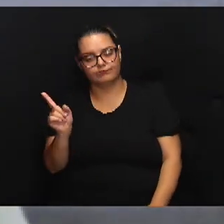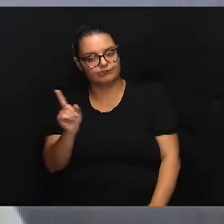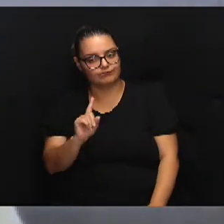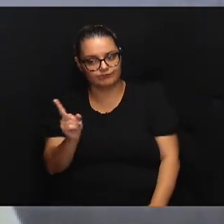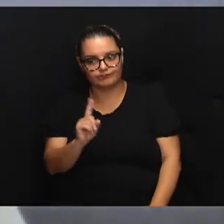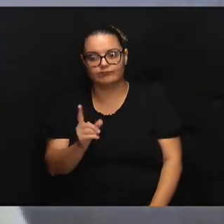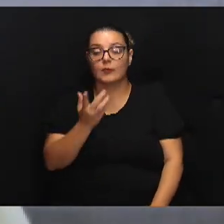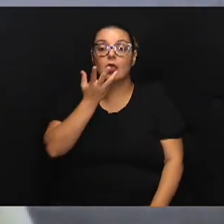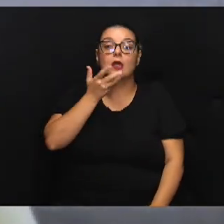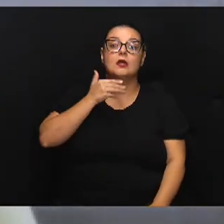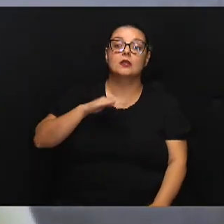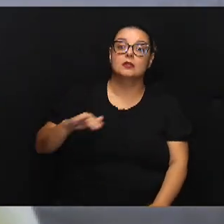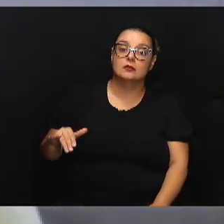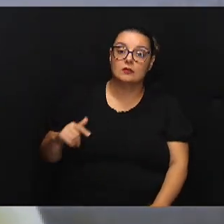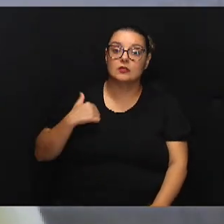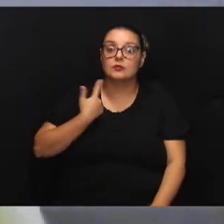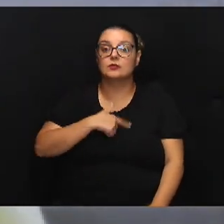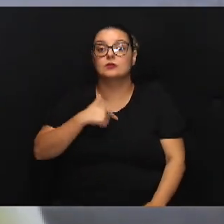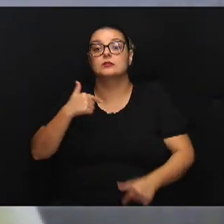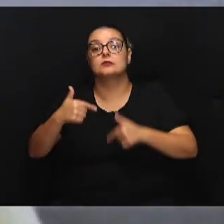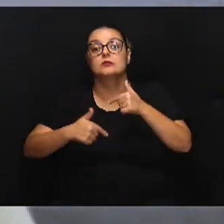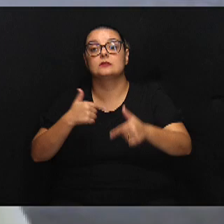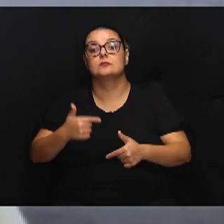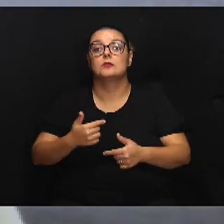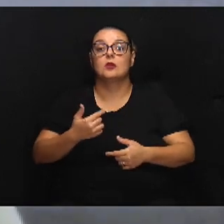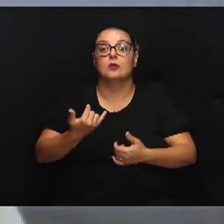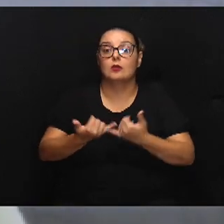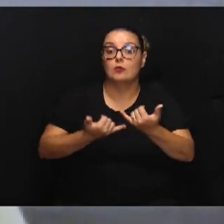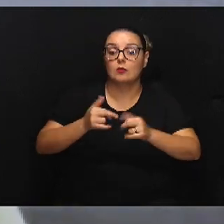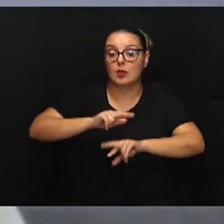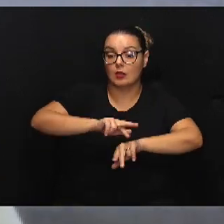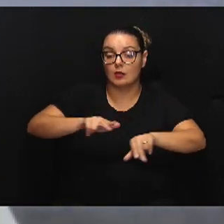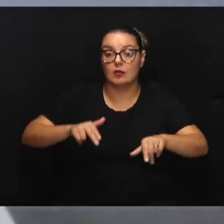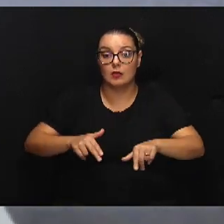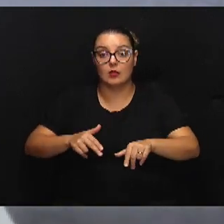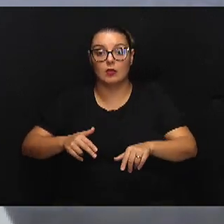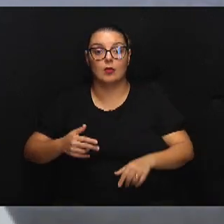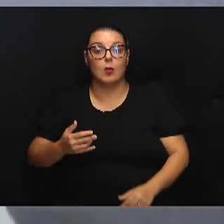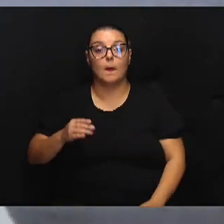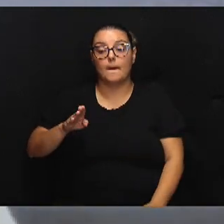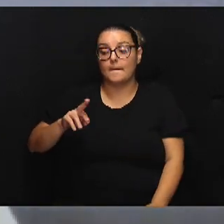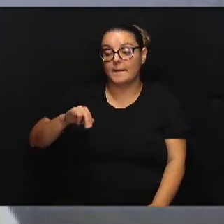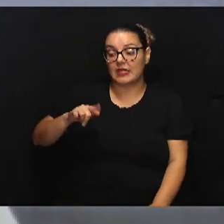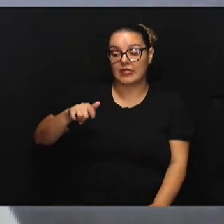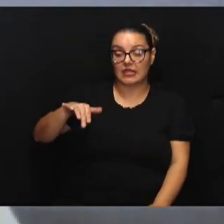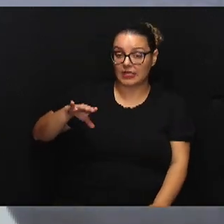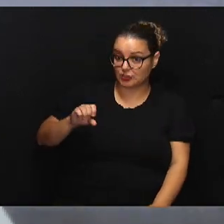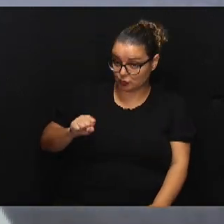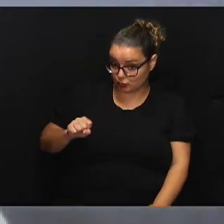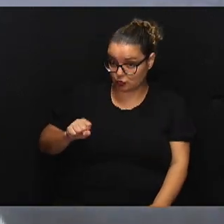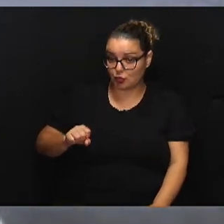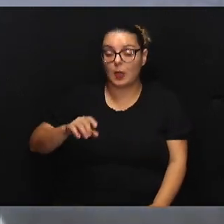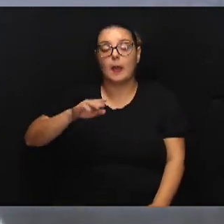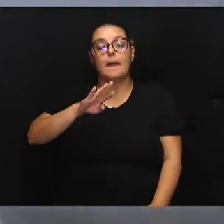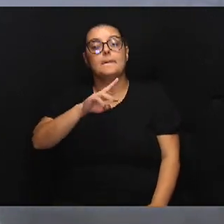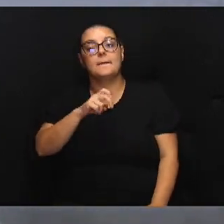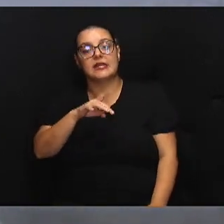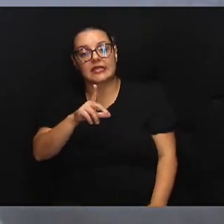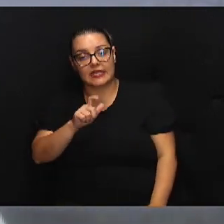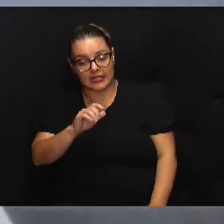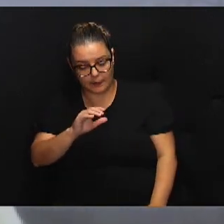Na infância, nós temos que trabalhar com brinquedos, com brincadeiras, com jogos, para que essa criança